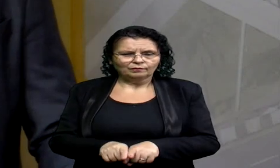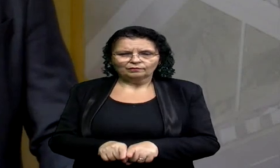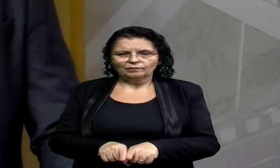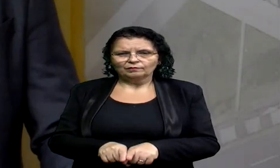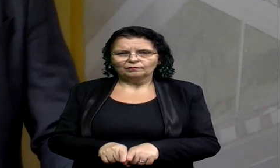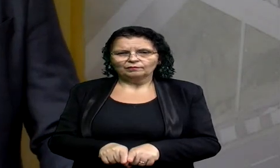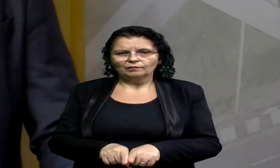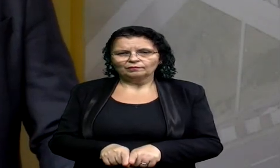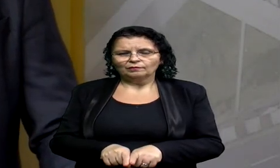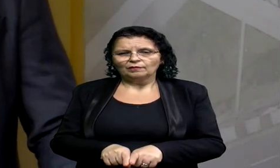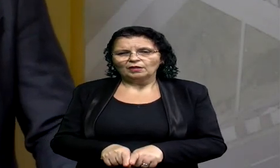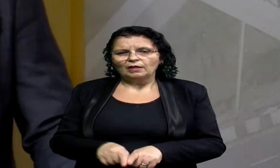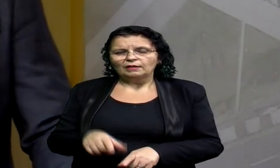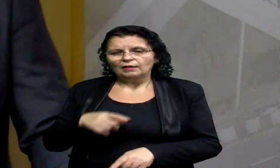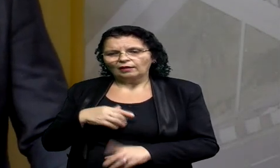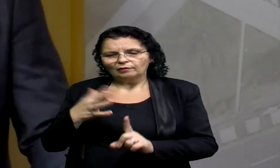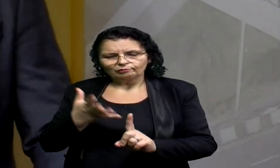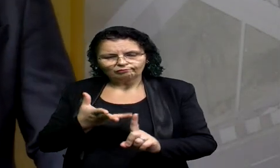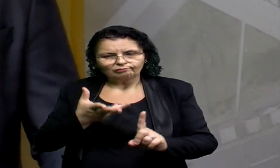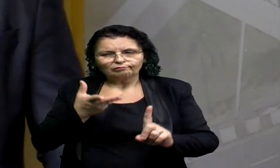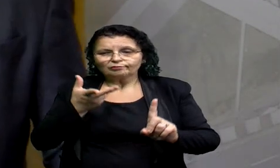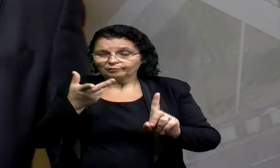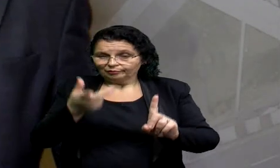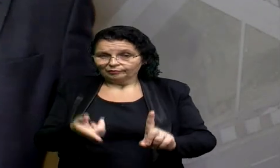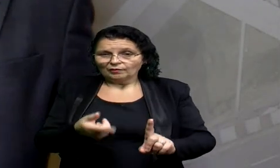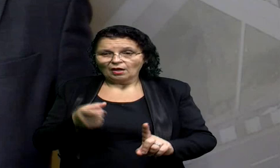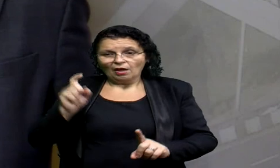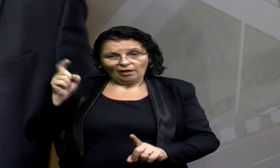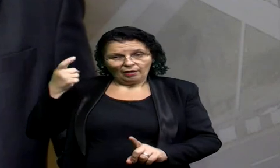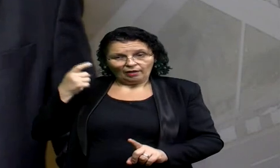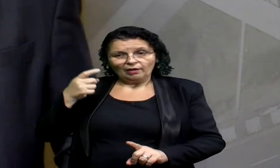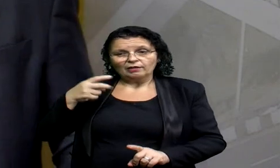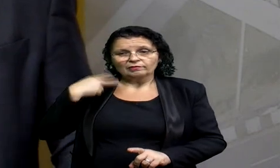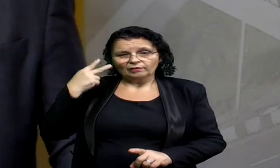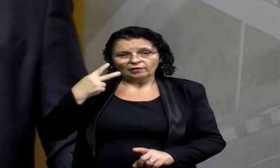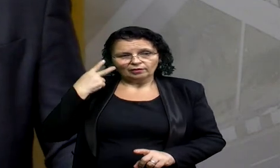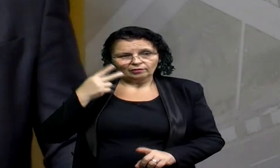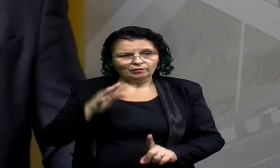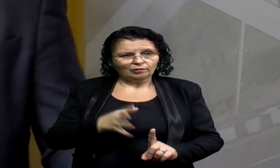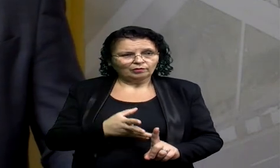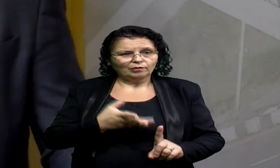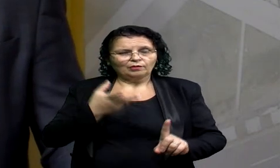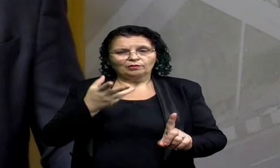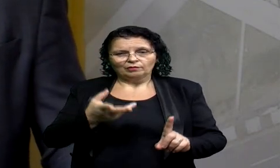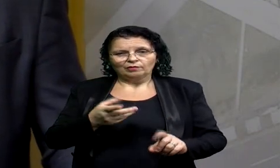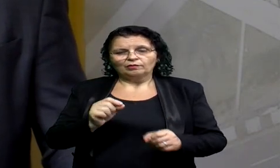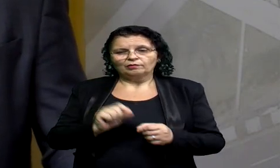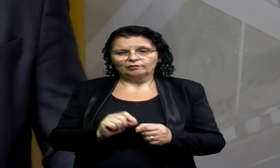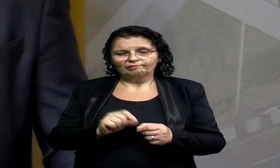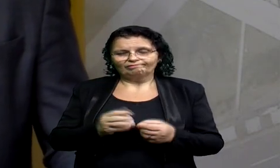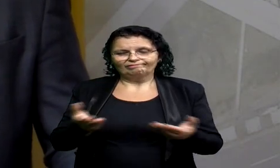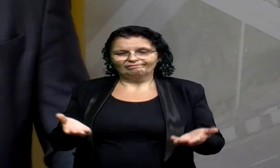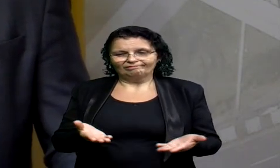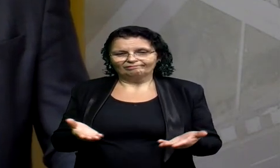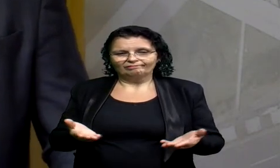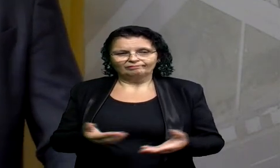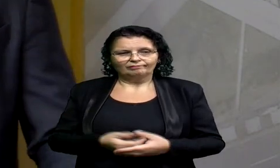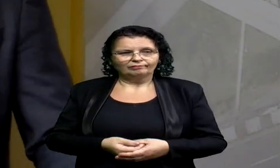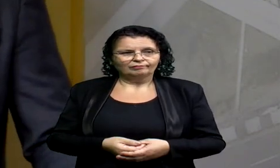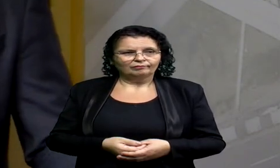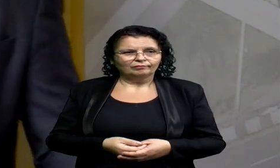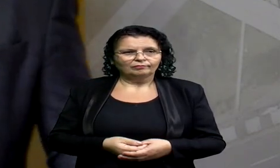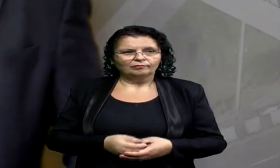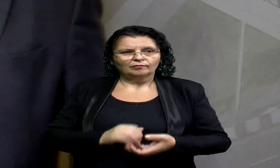casa que tem sido elogiado até por ex-vereadores pelo que ele tem feito aqui quero